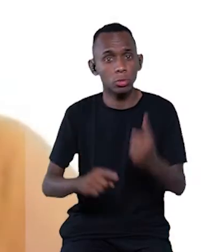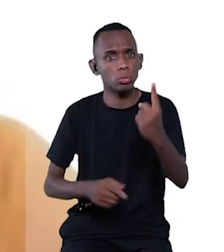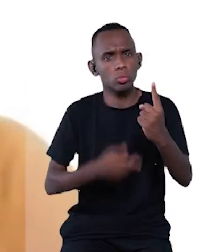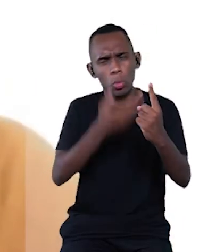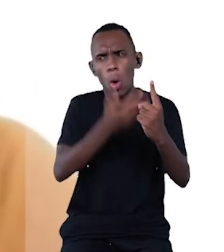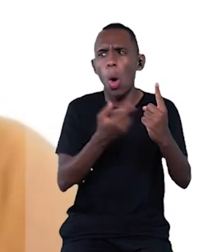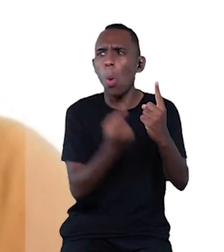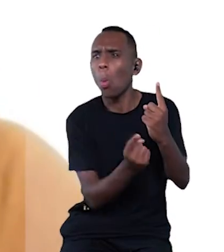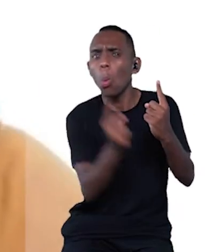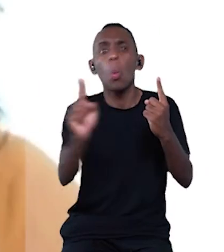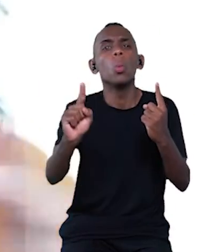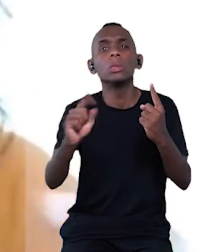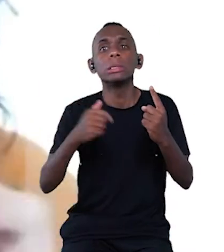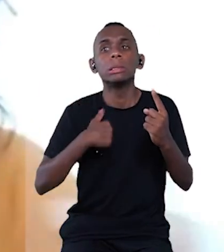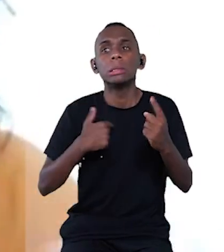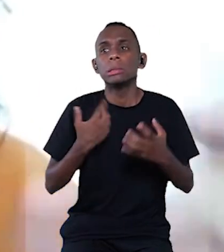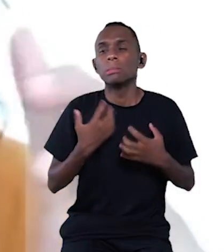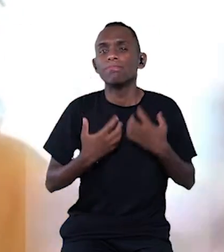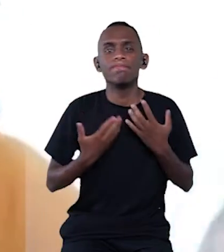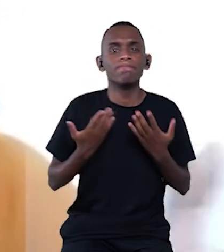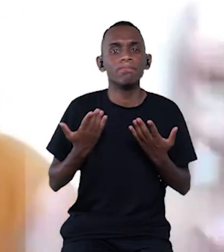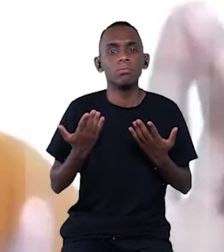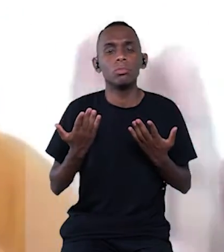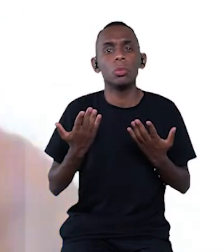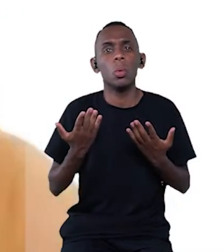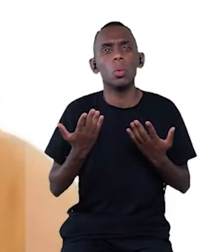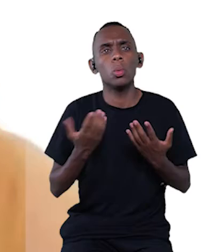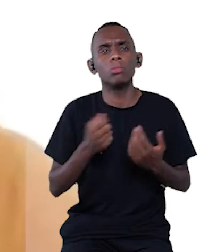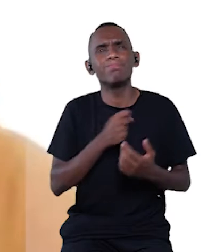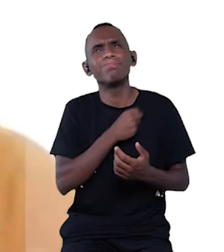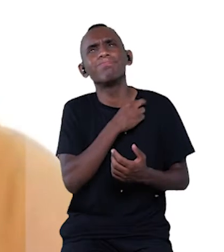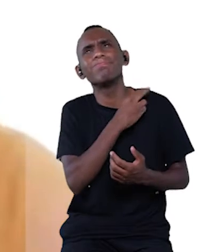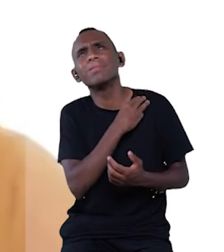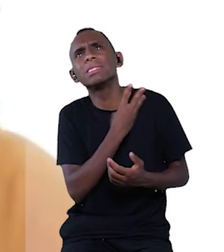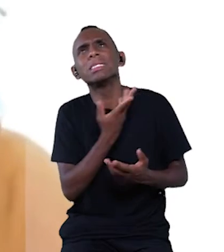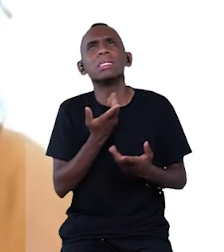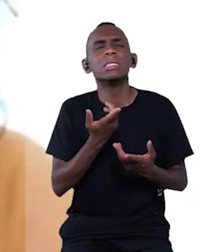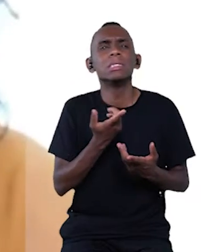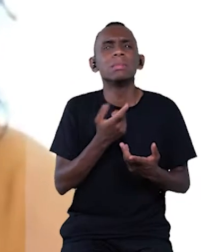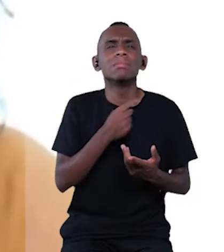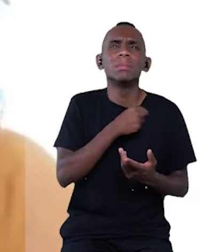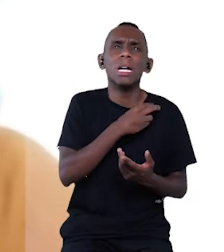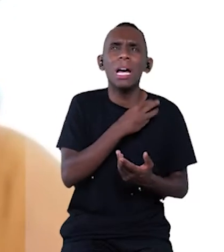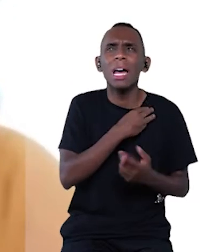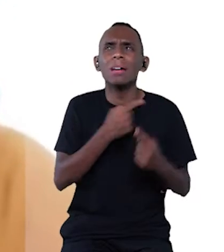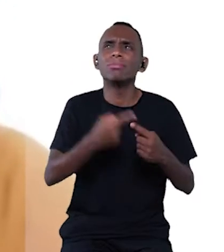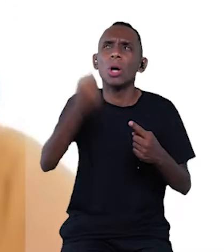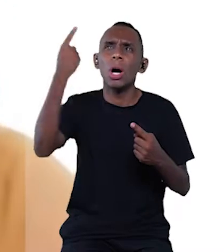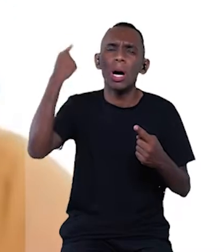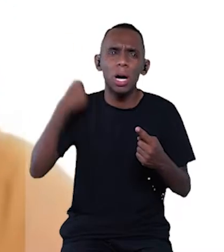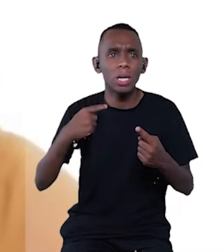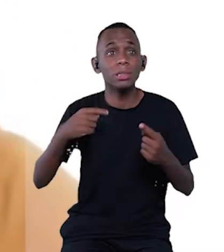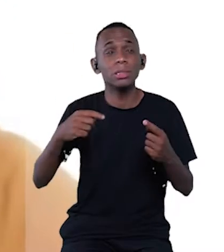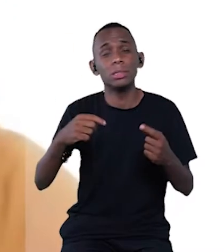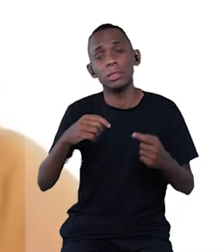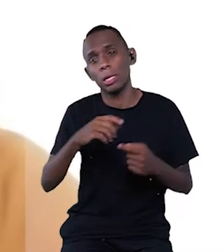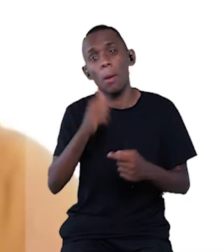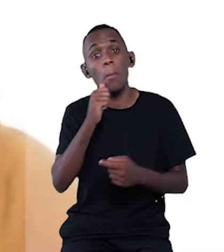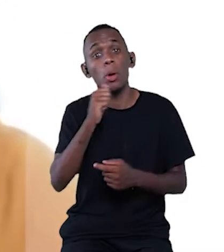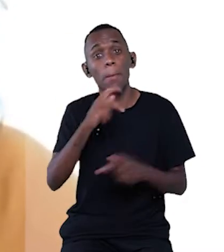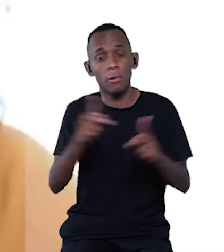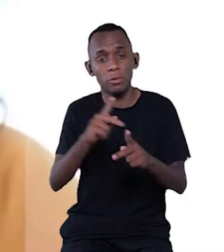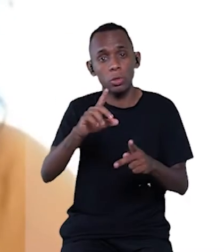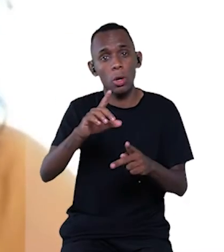a última, eu me perco um pouco hoje, ensino médio, enfim, que era do primeiro ao terceiro ano de antigamente, que era a dona